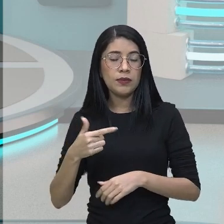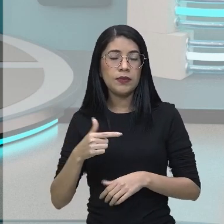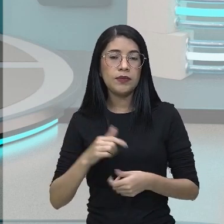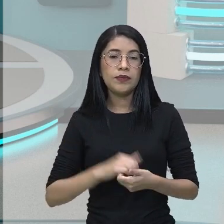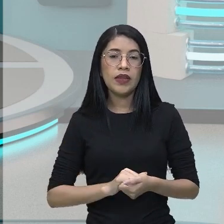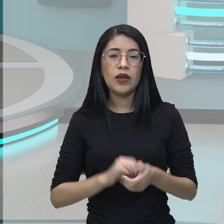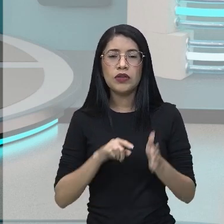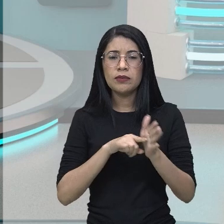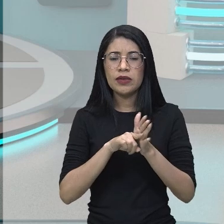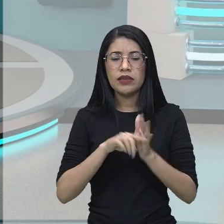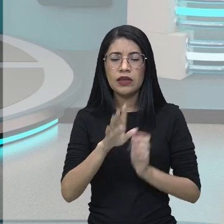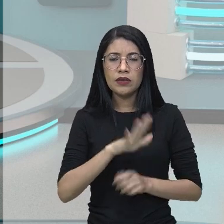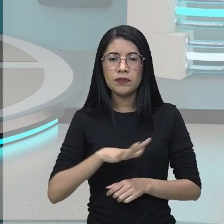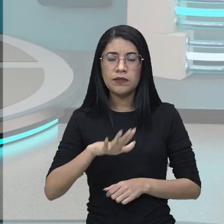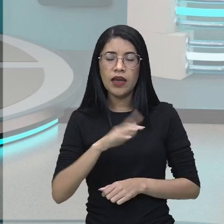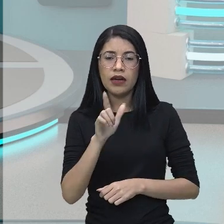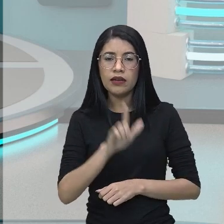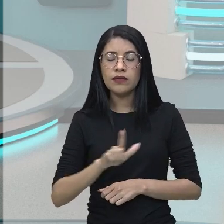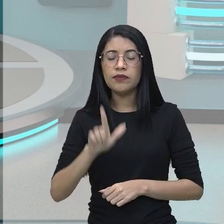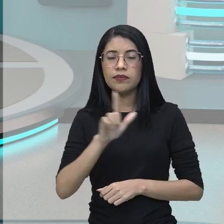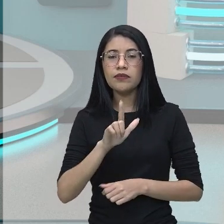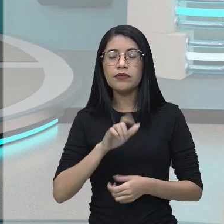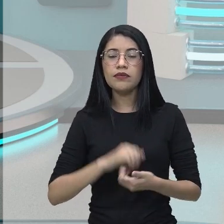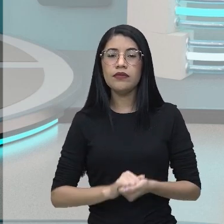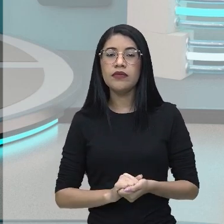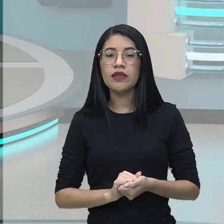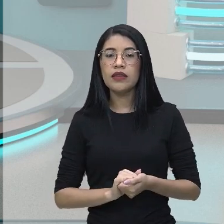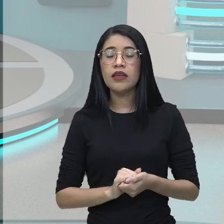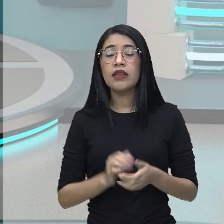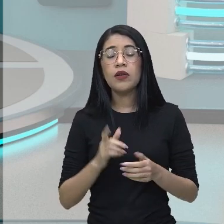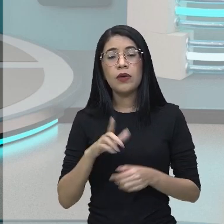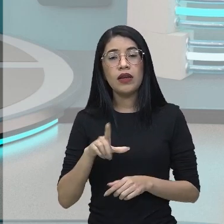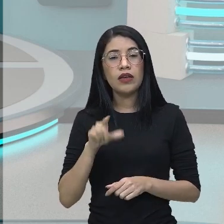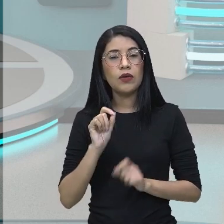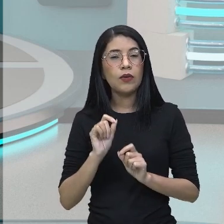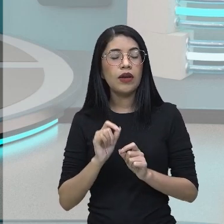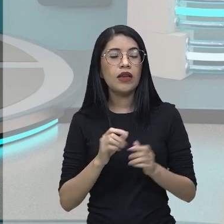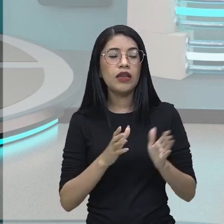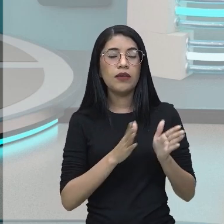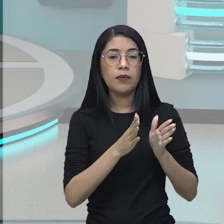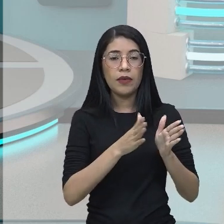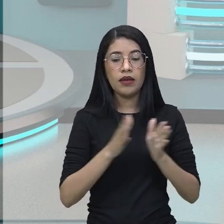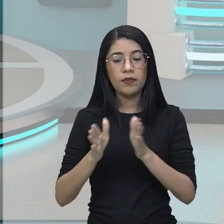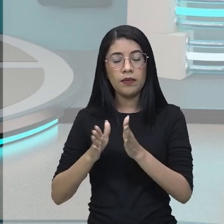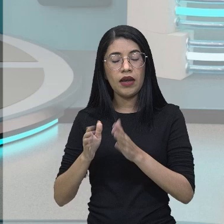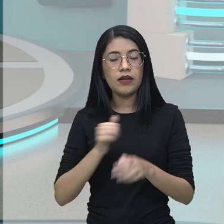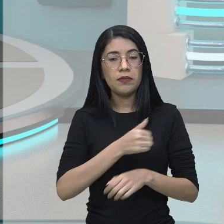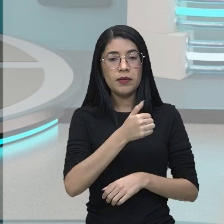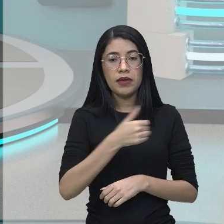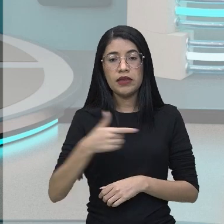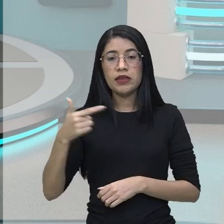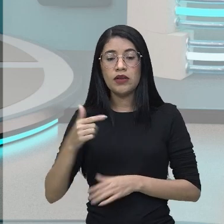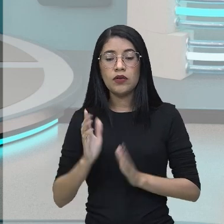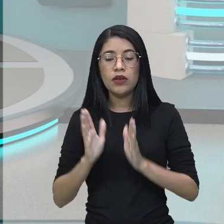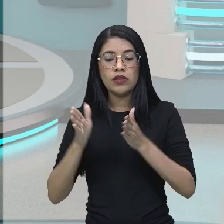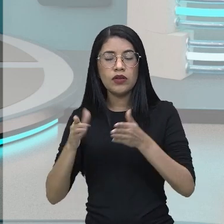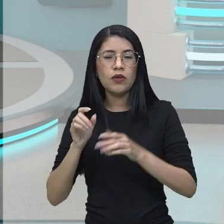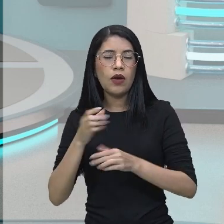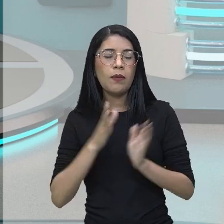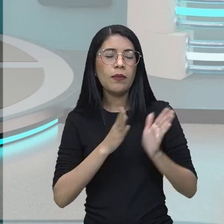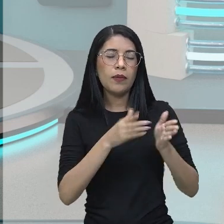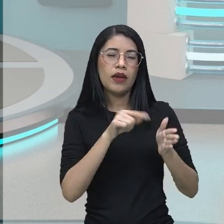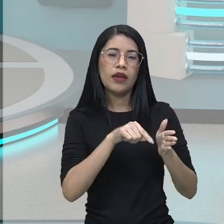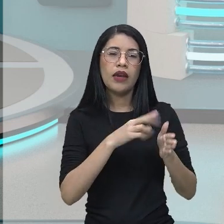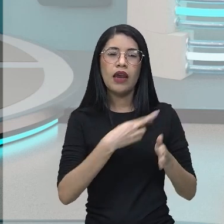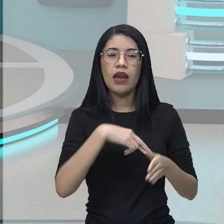eh que fazem o estudo da literatura eles definiram duas fases para esse autor uma primeira fase com o olhar mais religioso